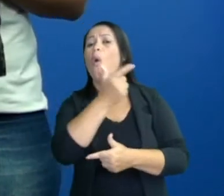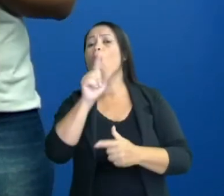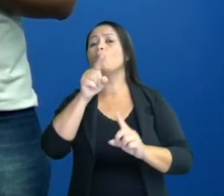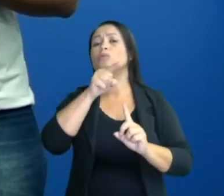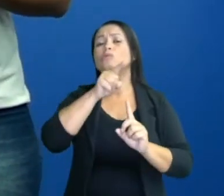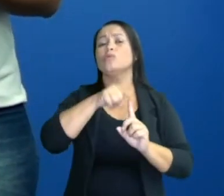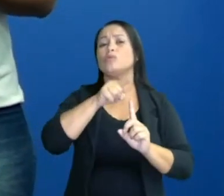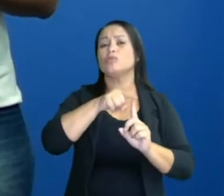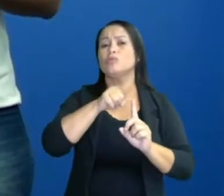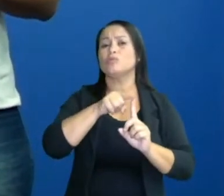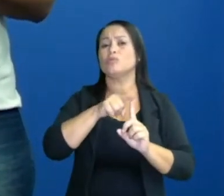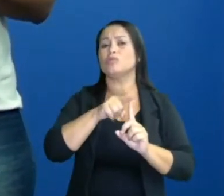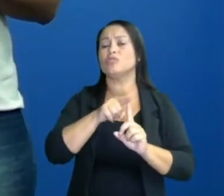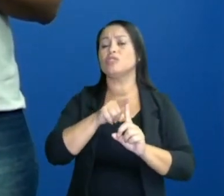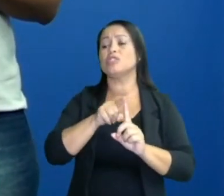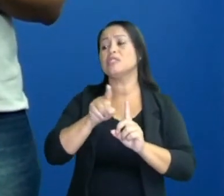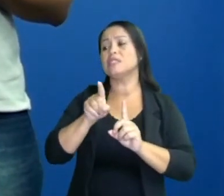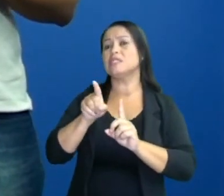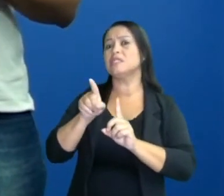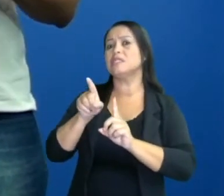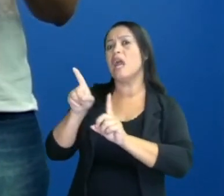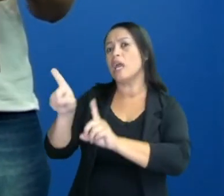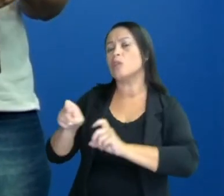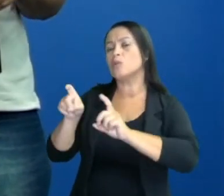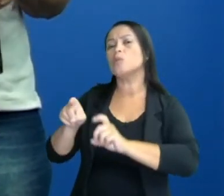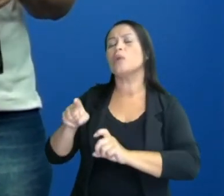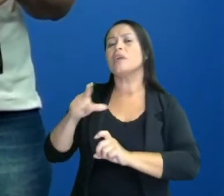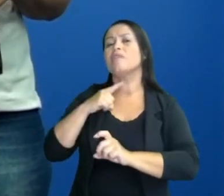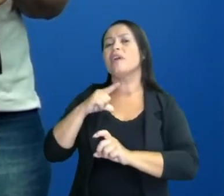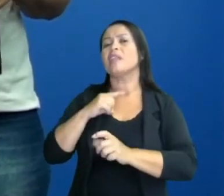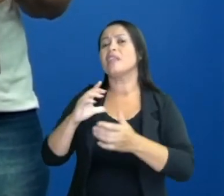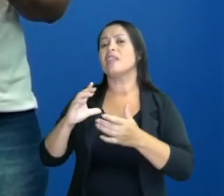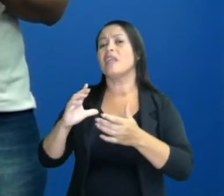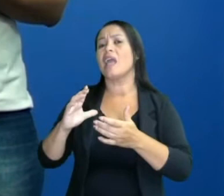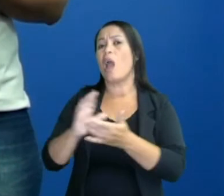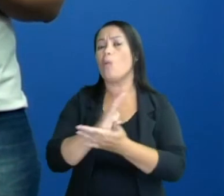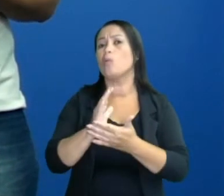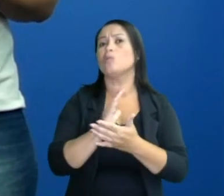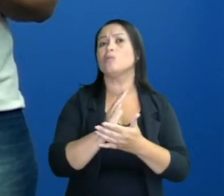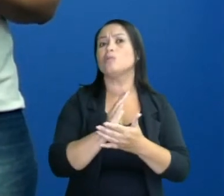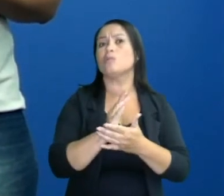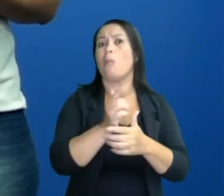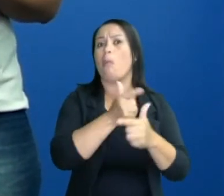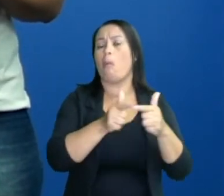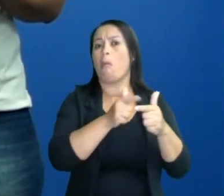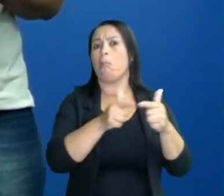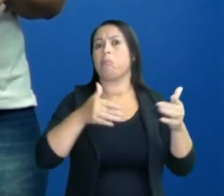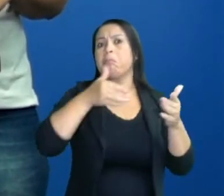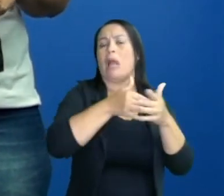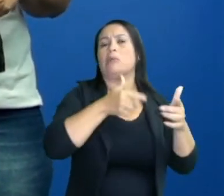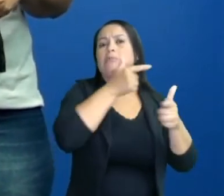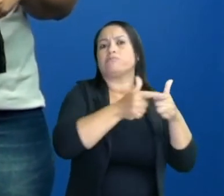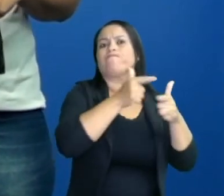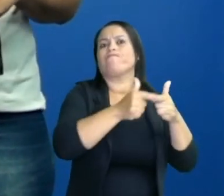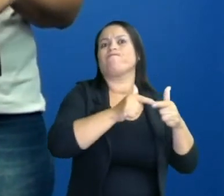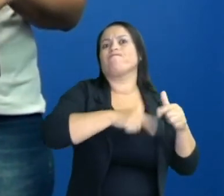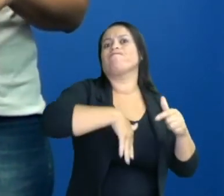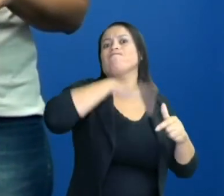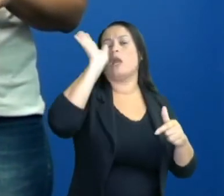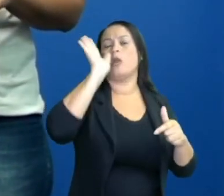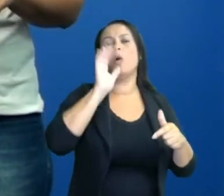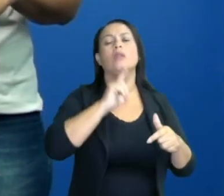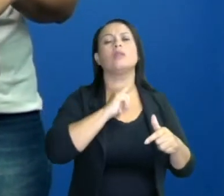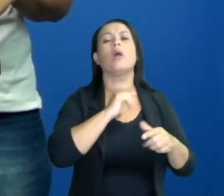de agricultura e quem vai produzir o impacto negativo maior e aí como consequência desses impactos